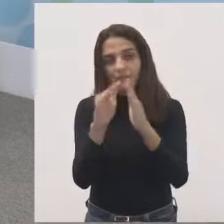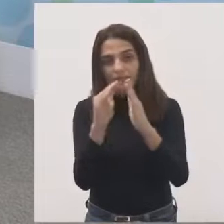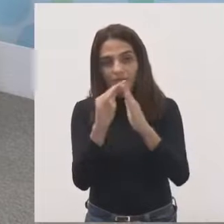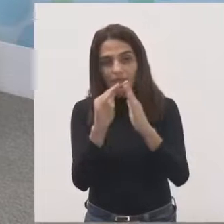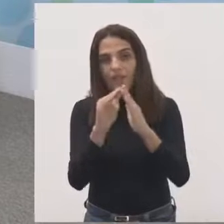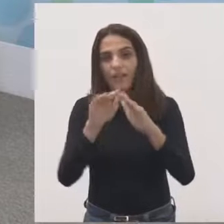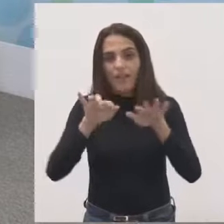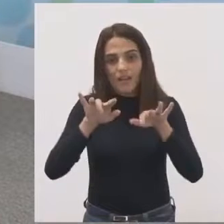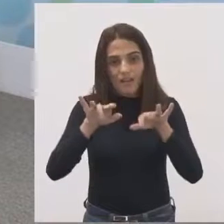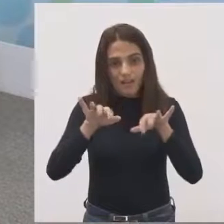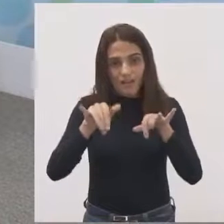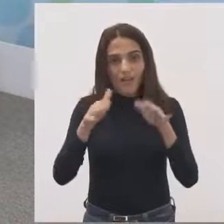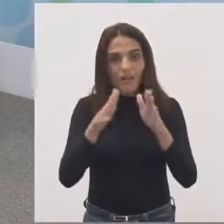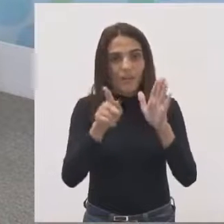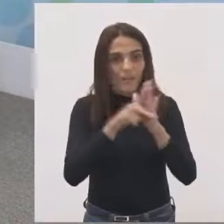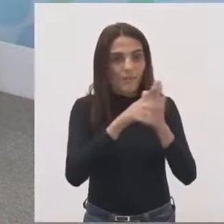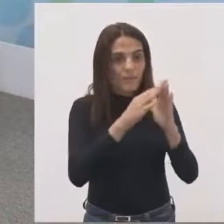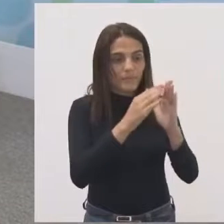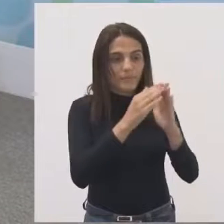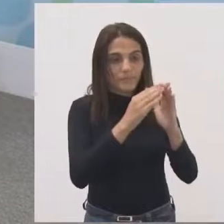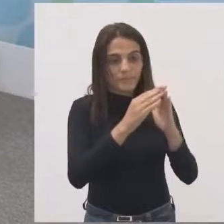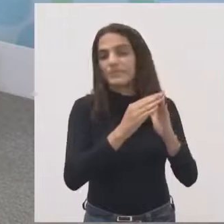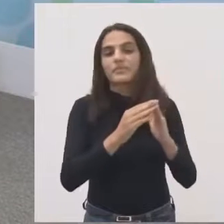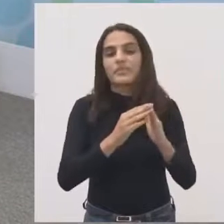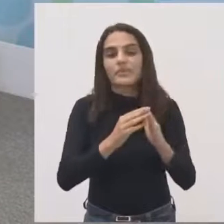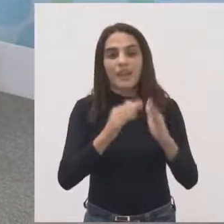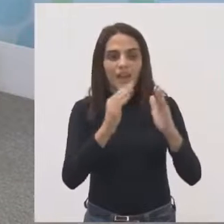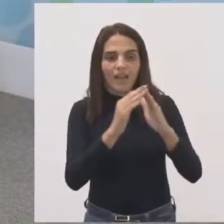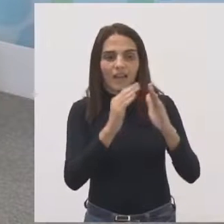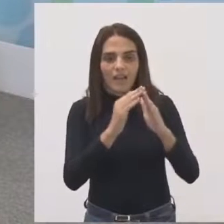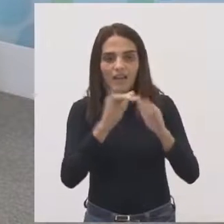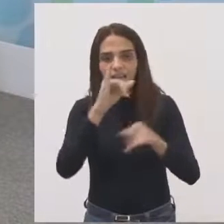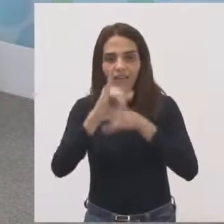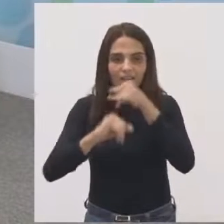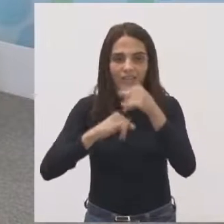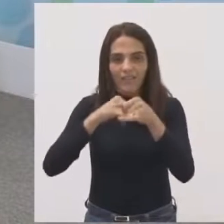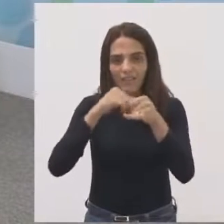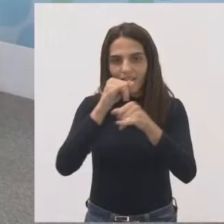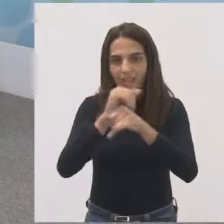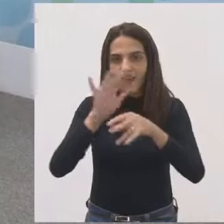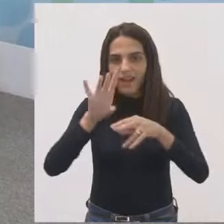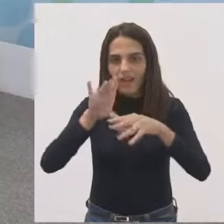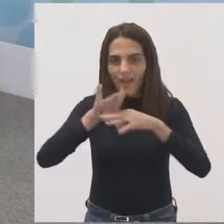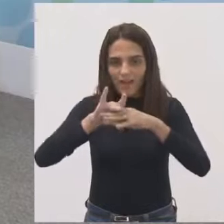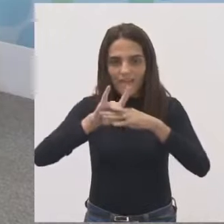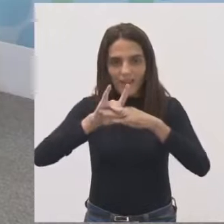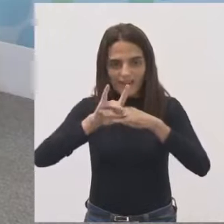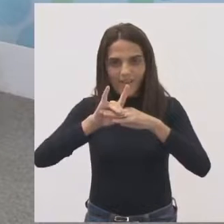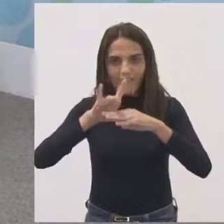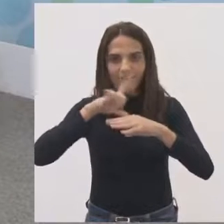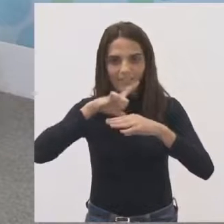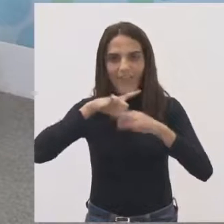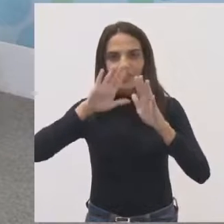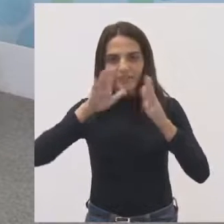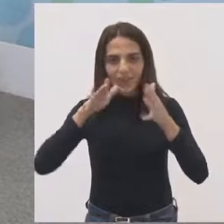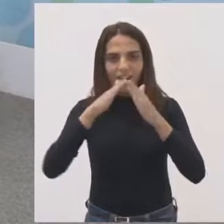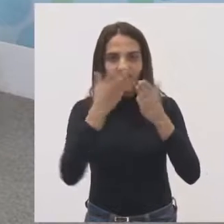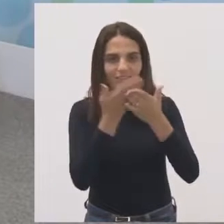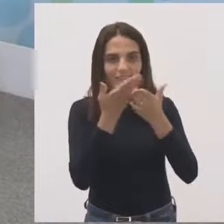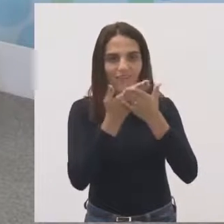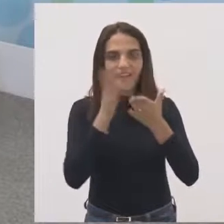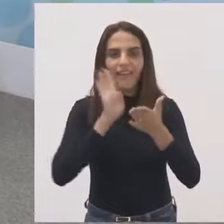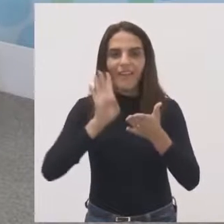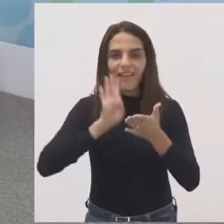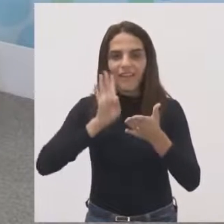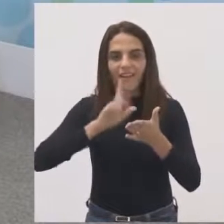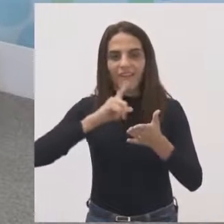vou instalar em casa. Posso usar na escola, que minha escola já tem Wi-Fi, a FD já instalou junto com a Seduc, já tá super legal,